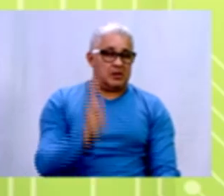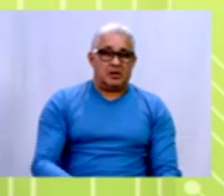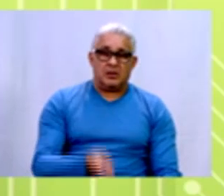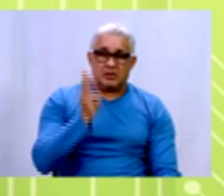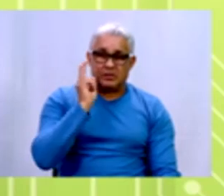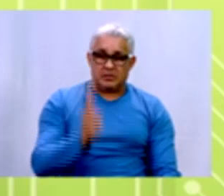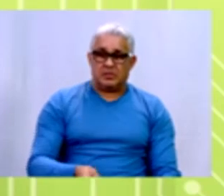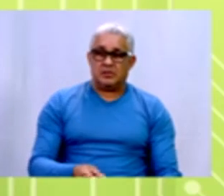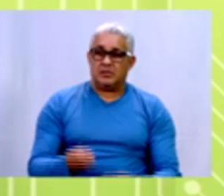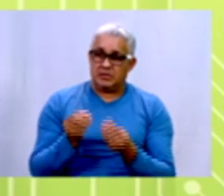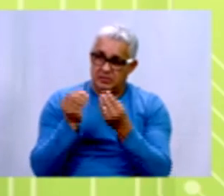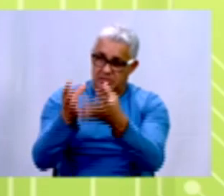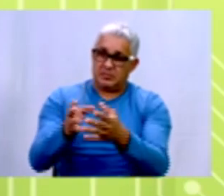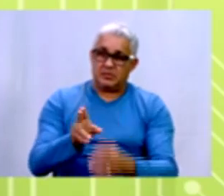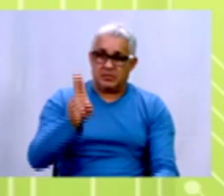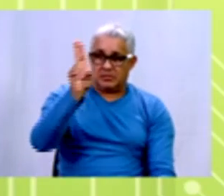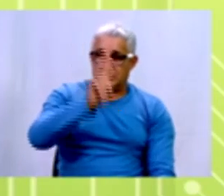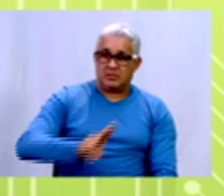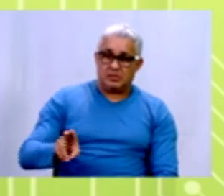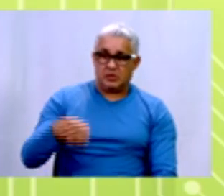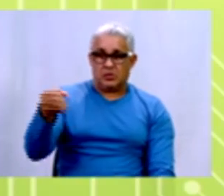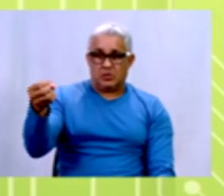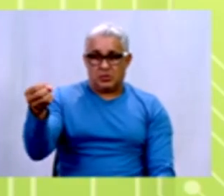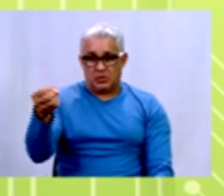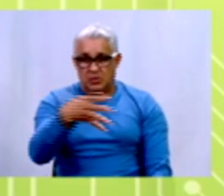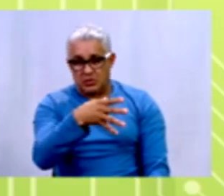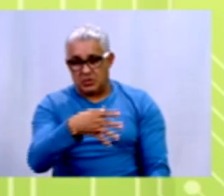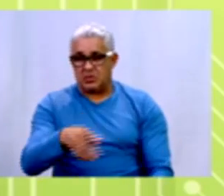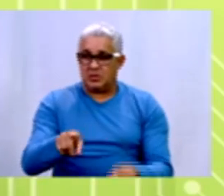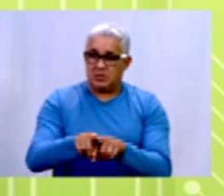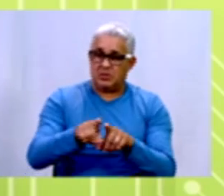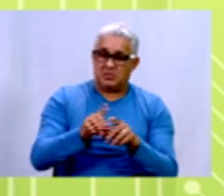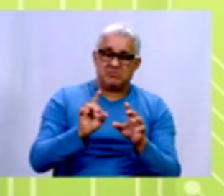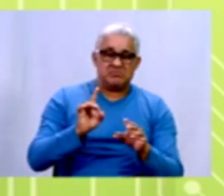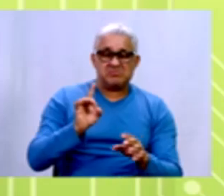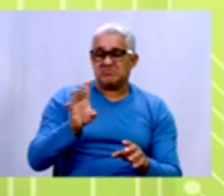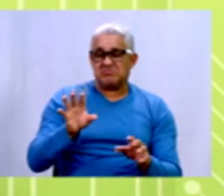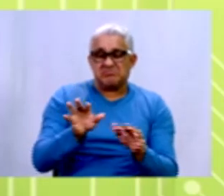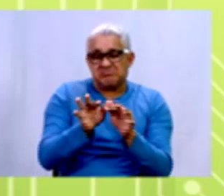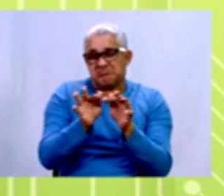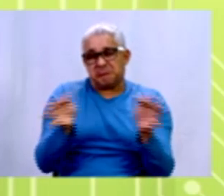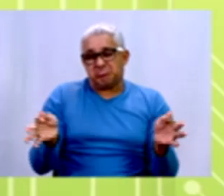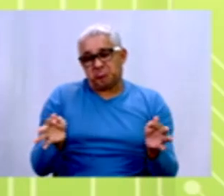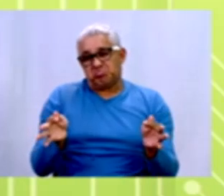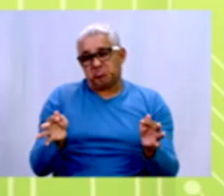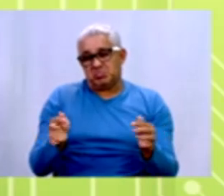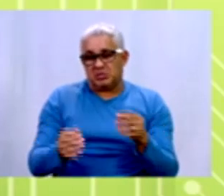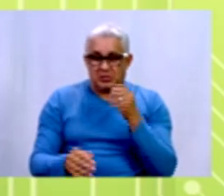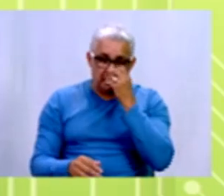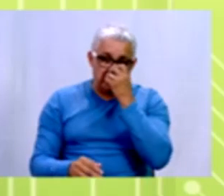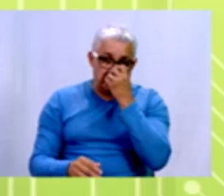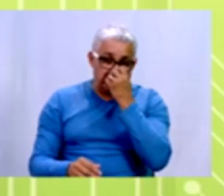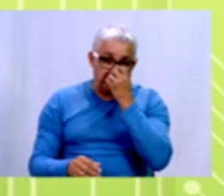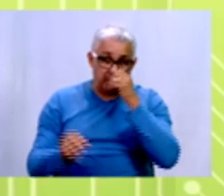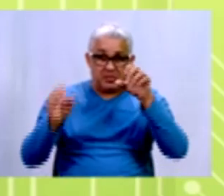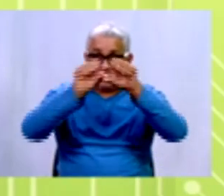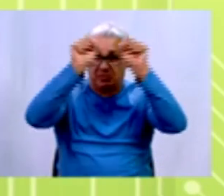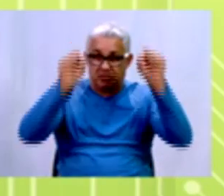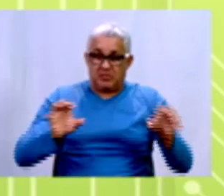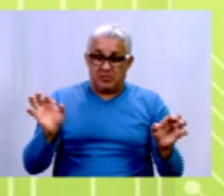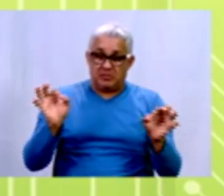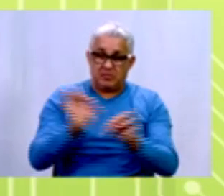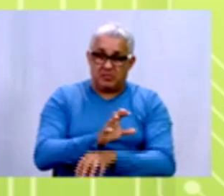para entrega para o usuário, novas funcionalidades, e não simplesmente em ter um sistema completo para